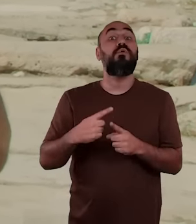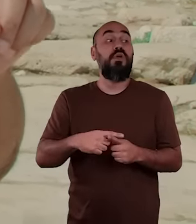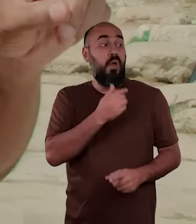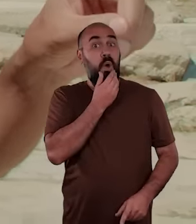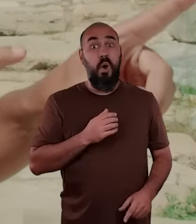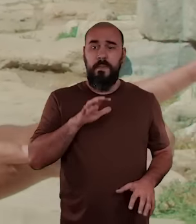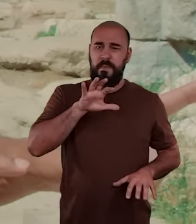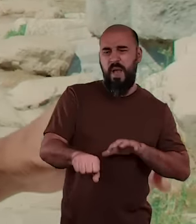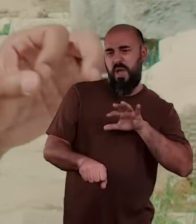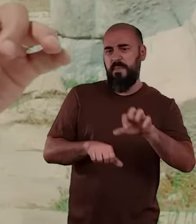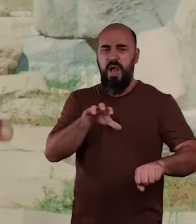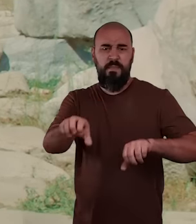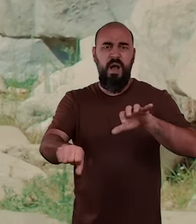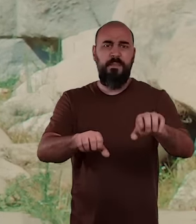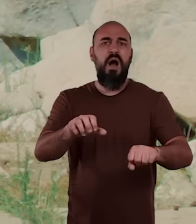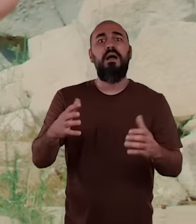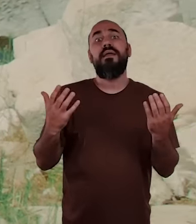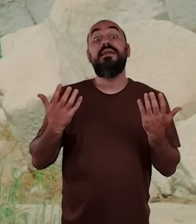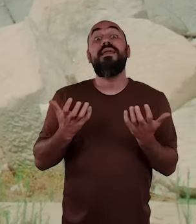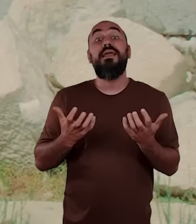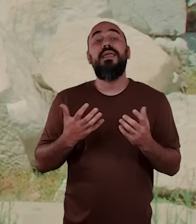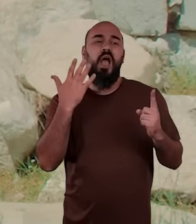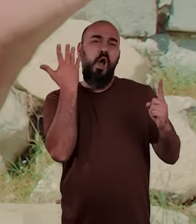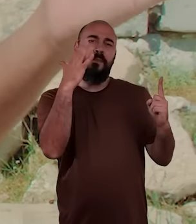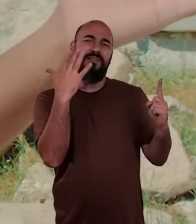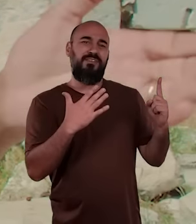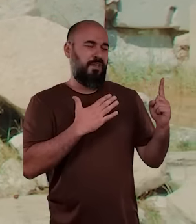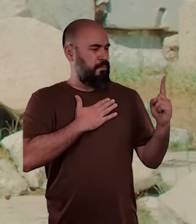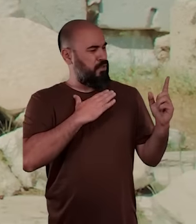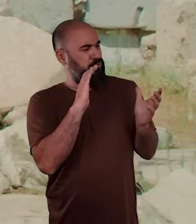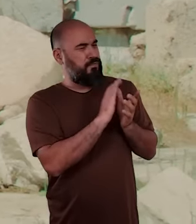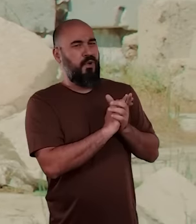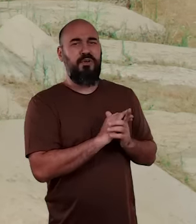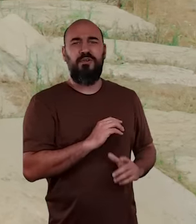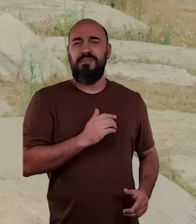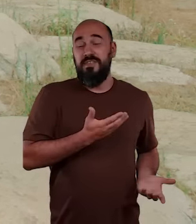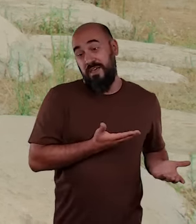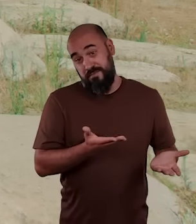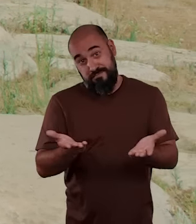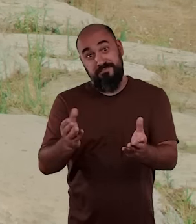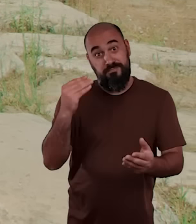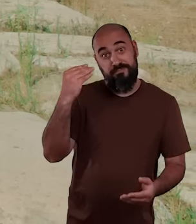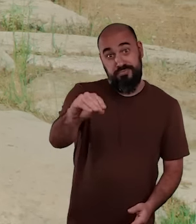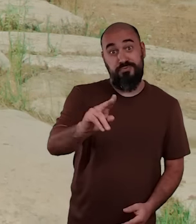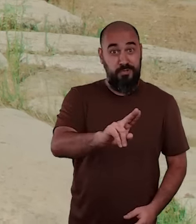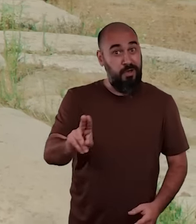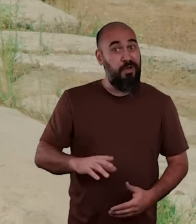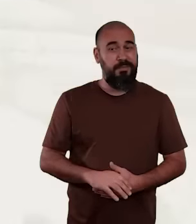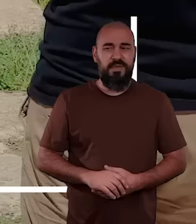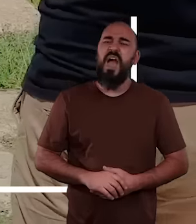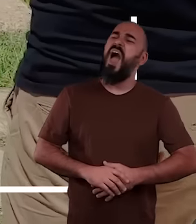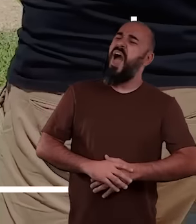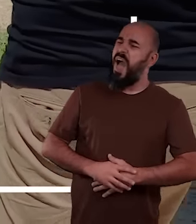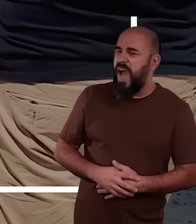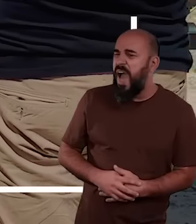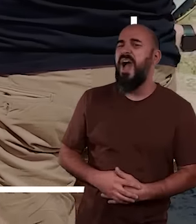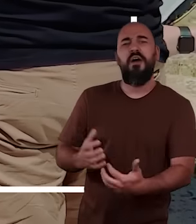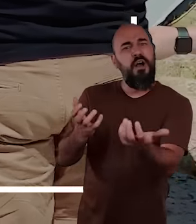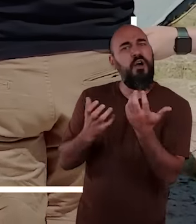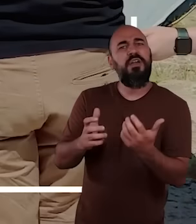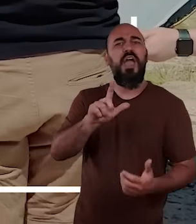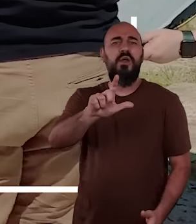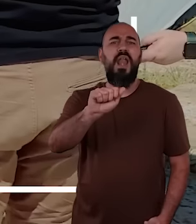porque o conquistador queria homenagear a sua amada esposa Laodice. Daí que veio o nome Laodiceia. Então eu